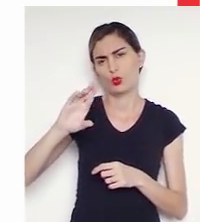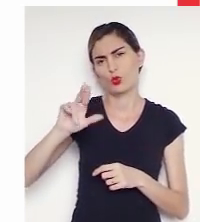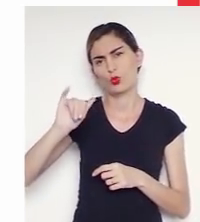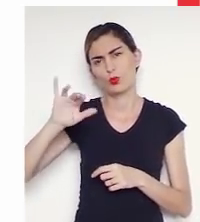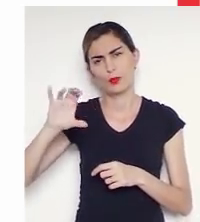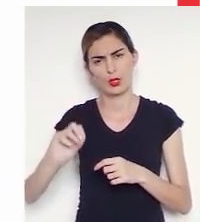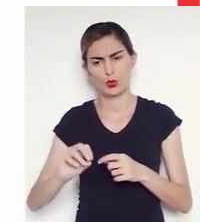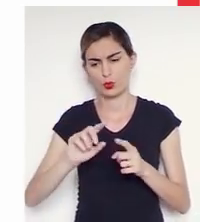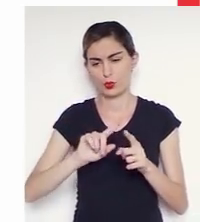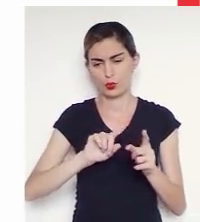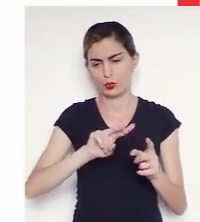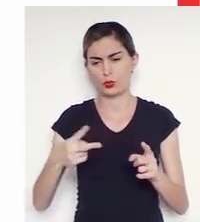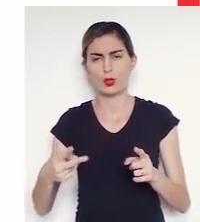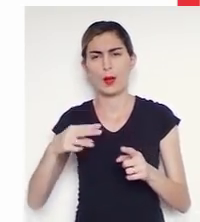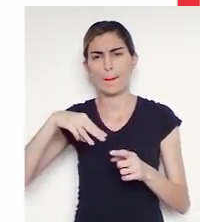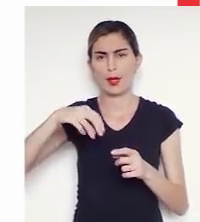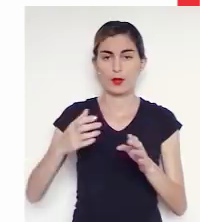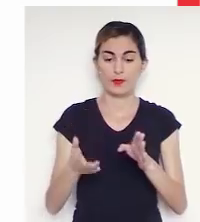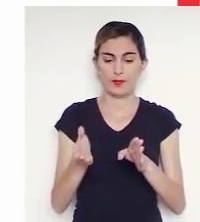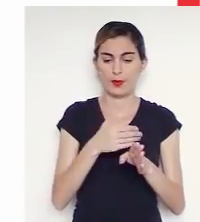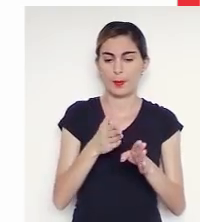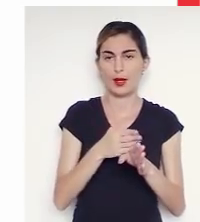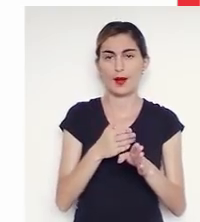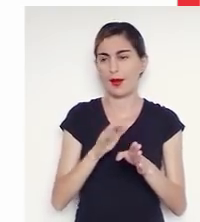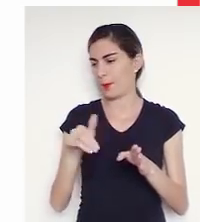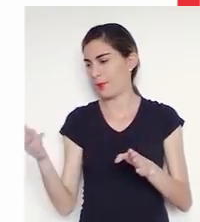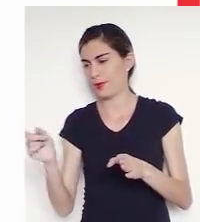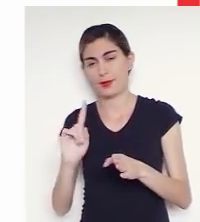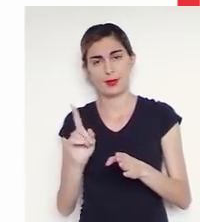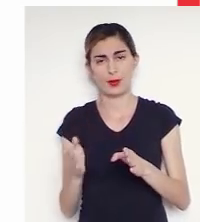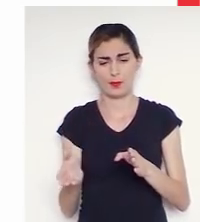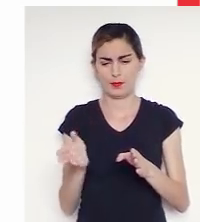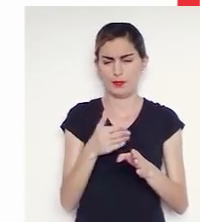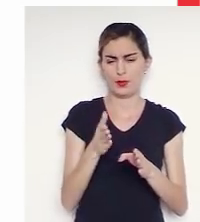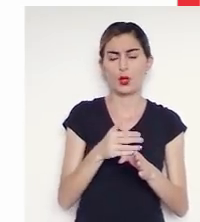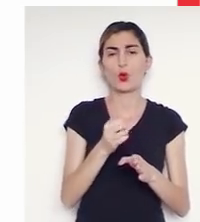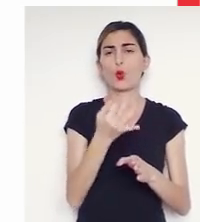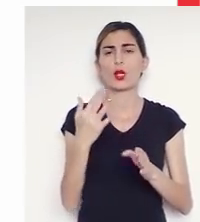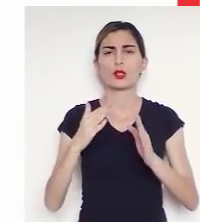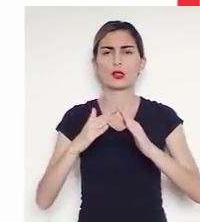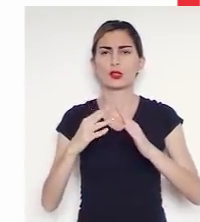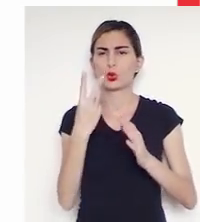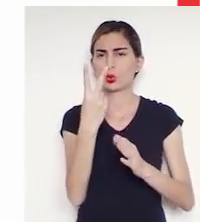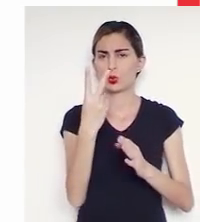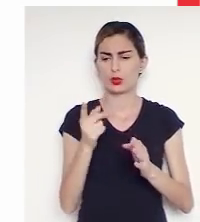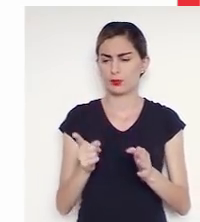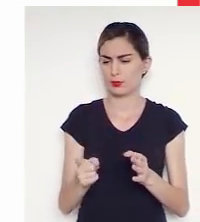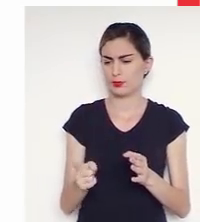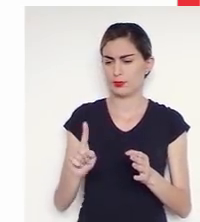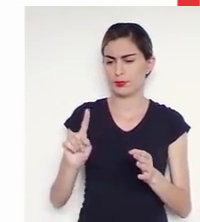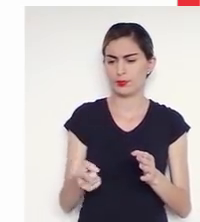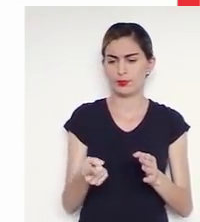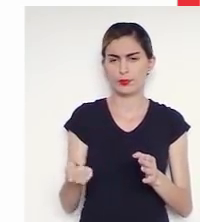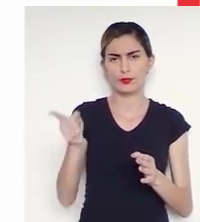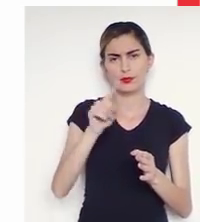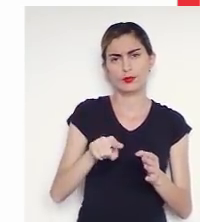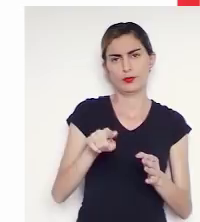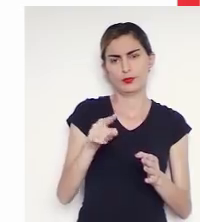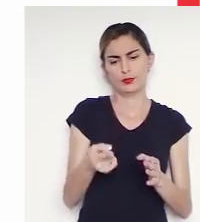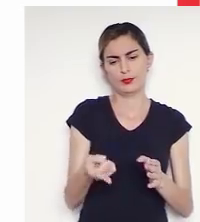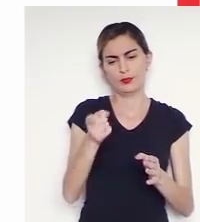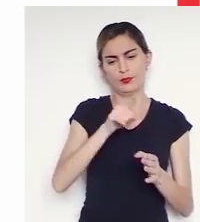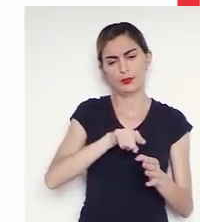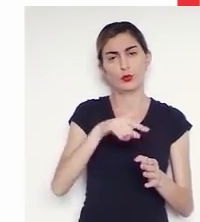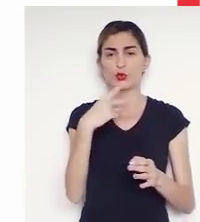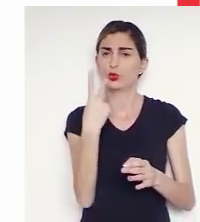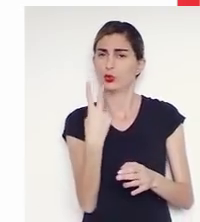metro cúbico para a esquerda. Isso. Muito bem. Quantas casas? 2. Percebe aí na sua